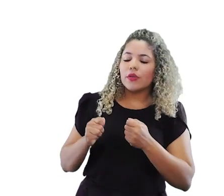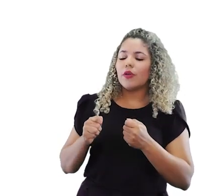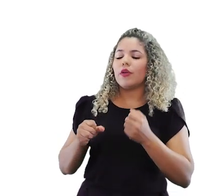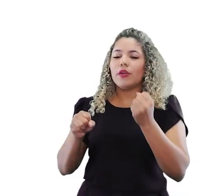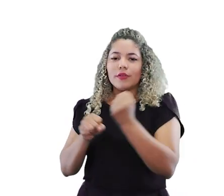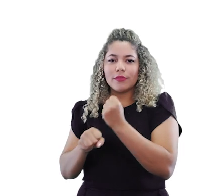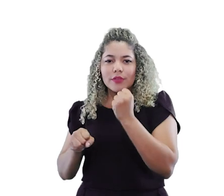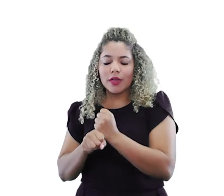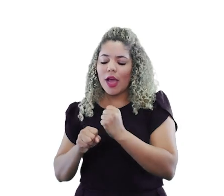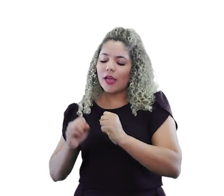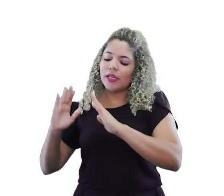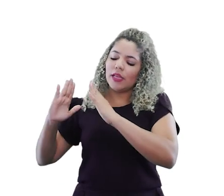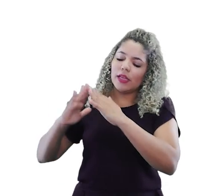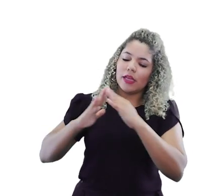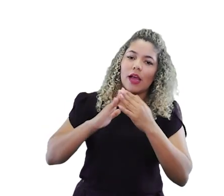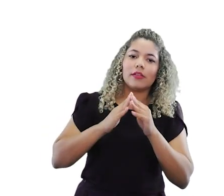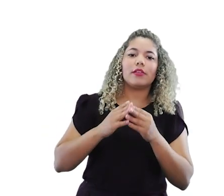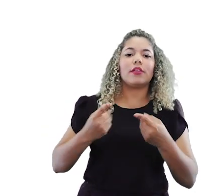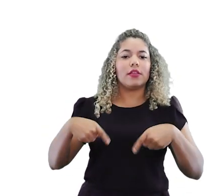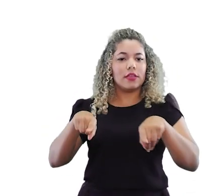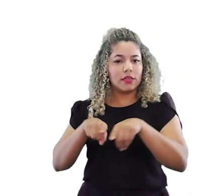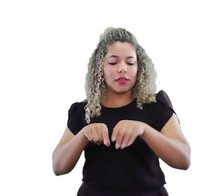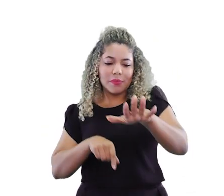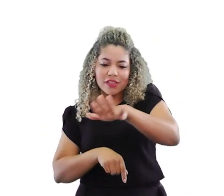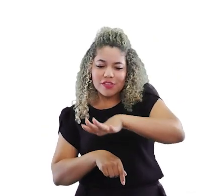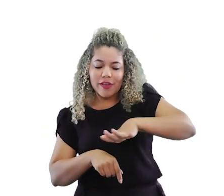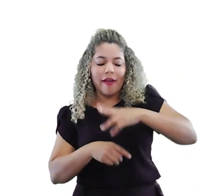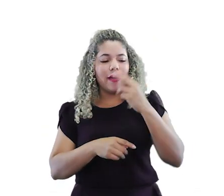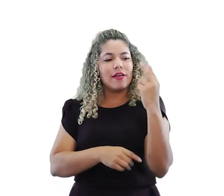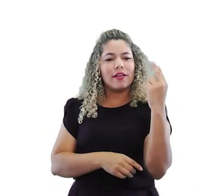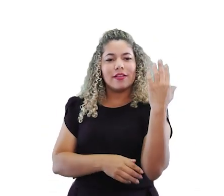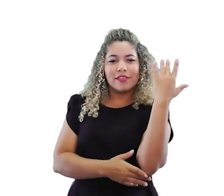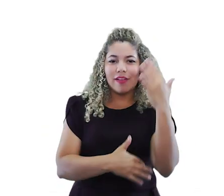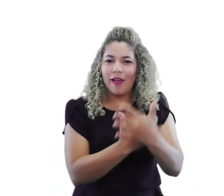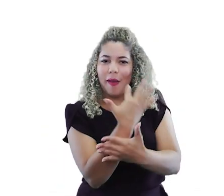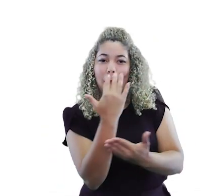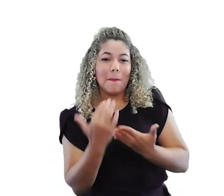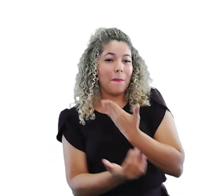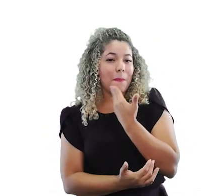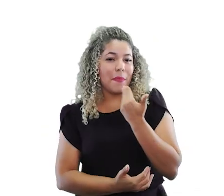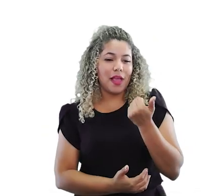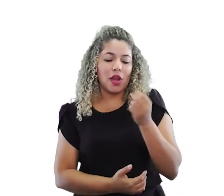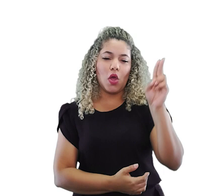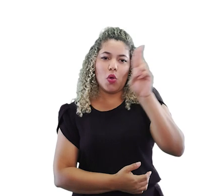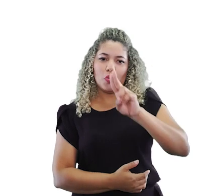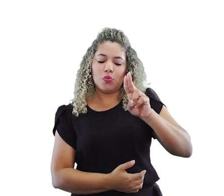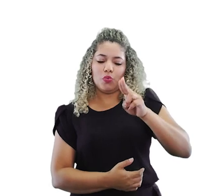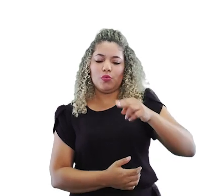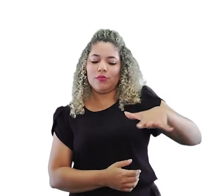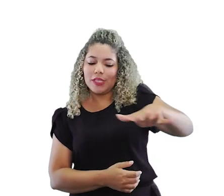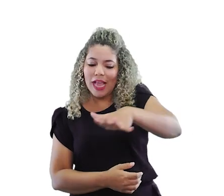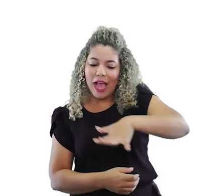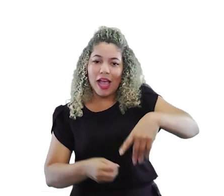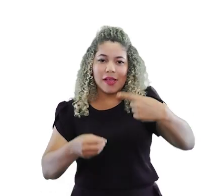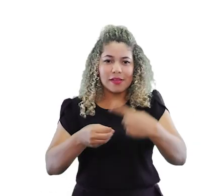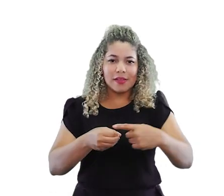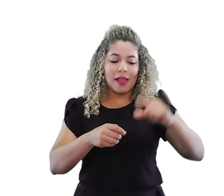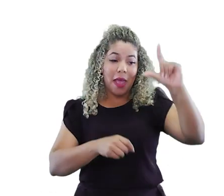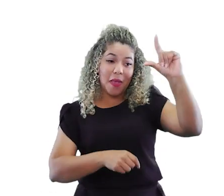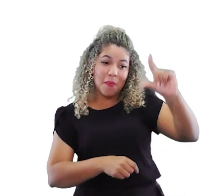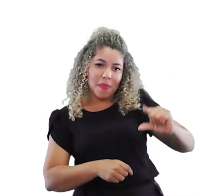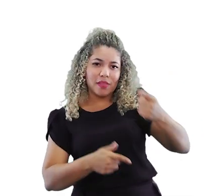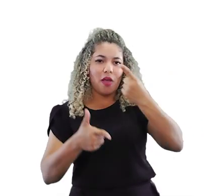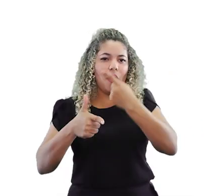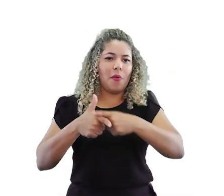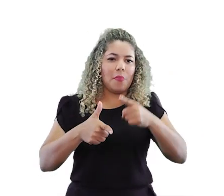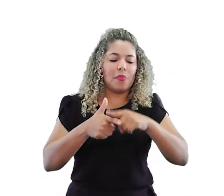de edificações e de manutenção de áreas verdes, promove a melhor utilização do espaço urbano e, por consequência, um menor impacto